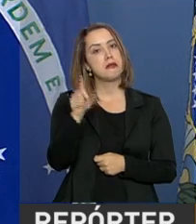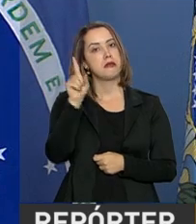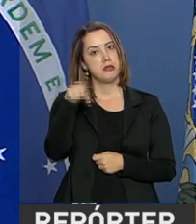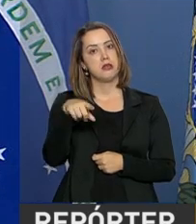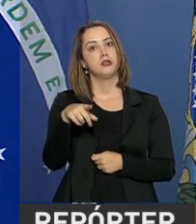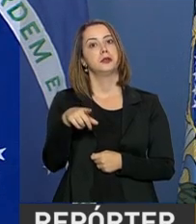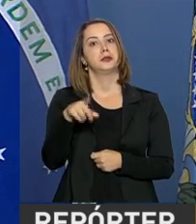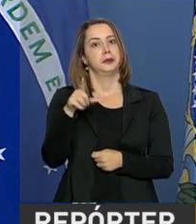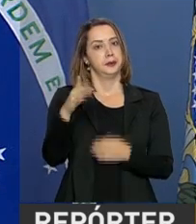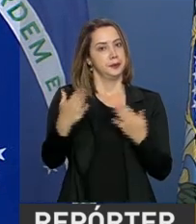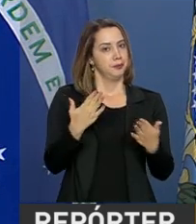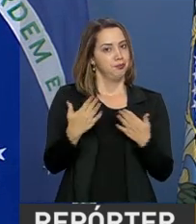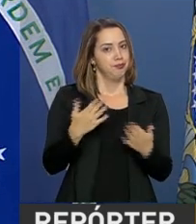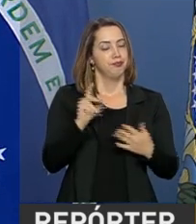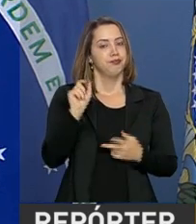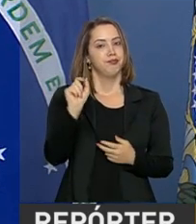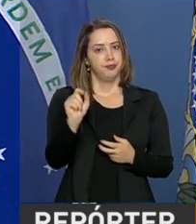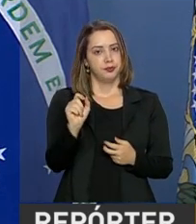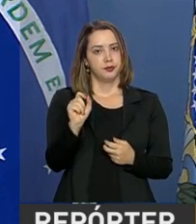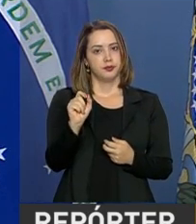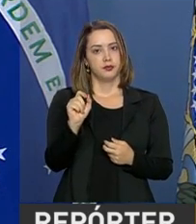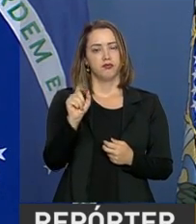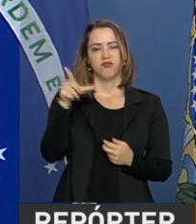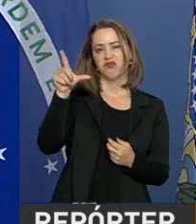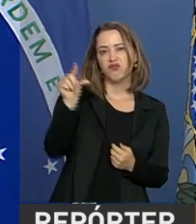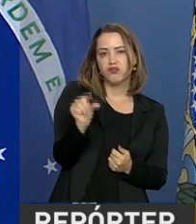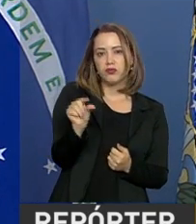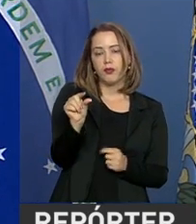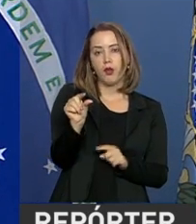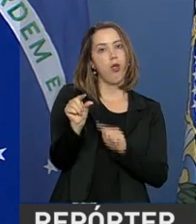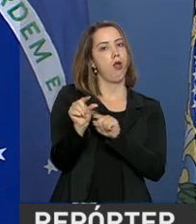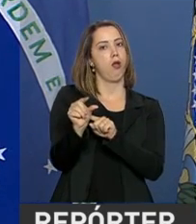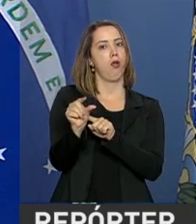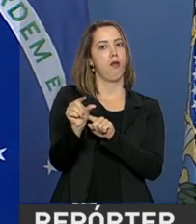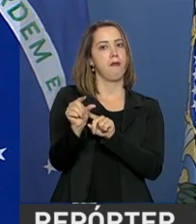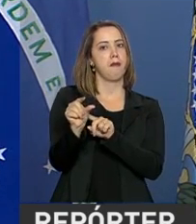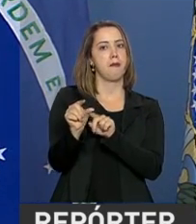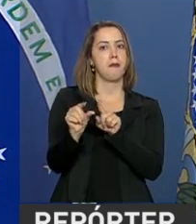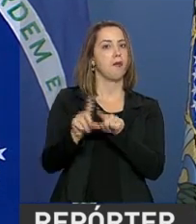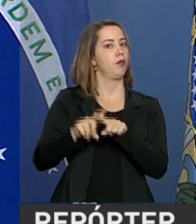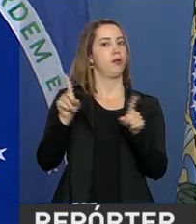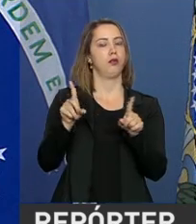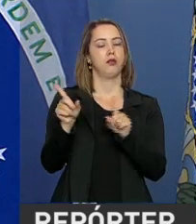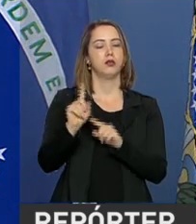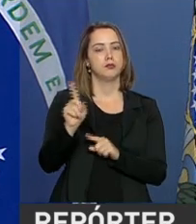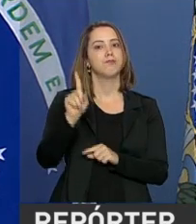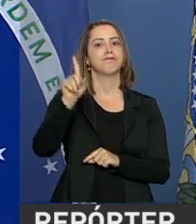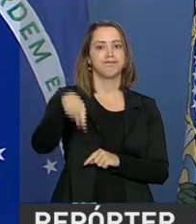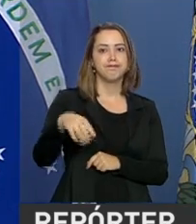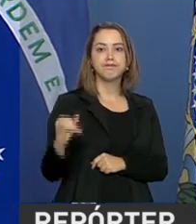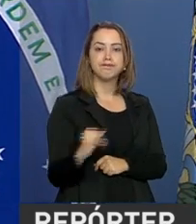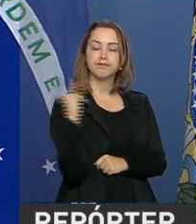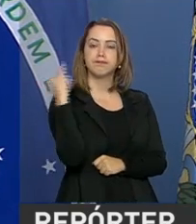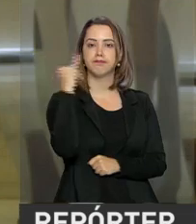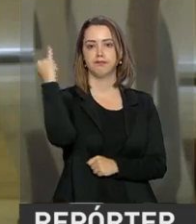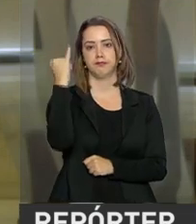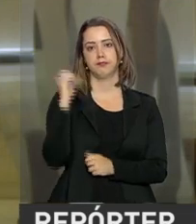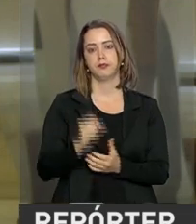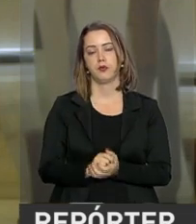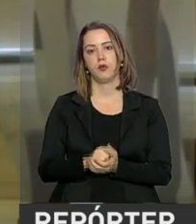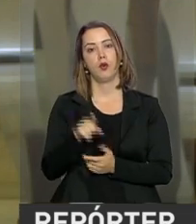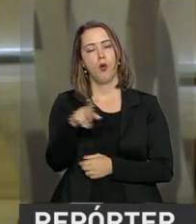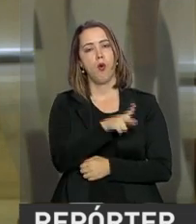fato que parece ou Pode parecer de menor relevância Mas tem uma relevância extraordinária